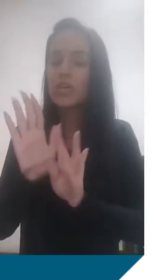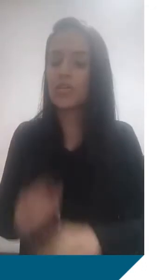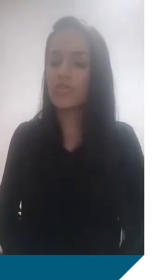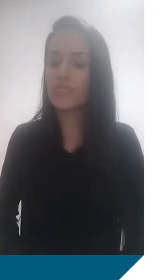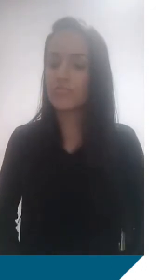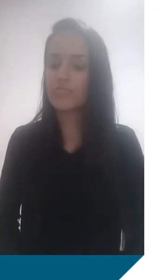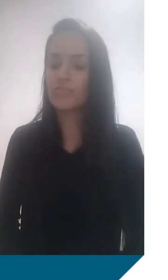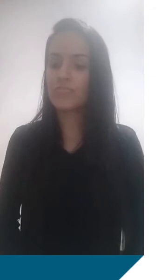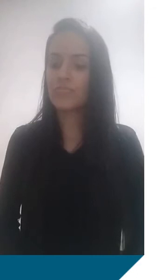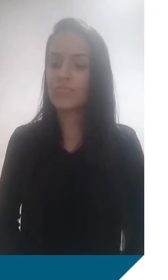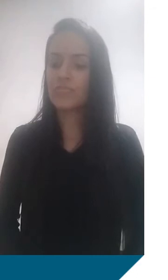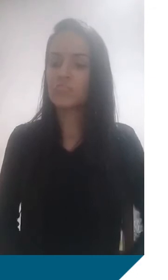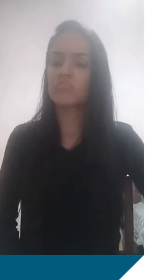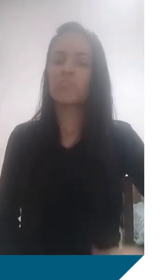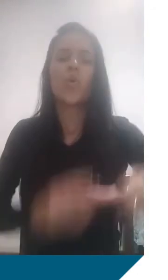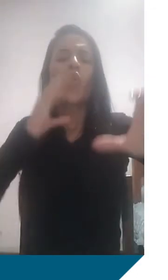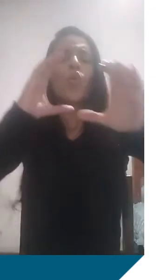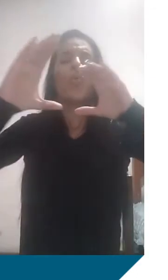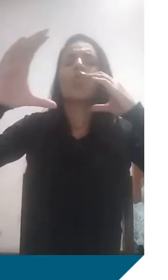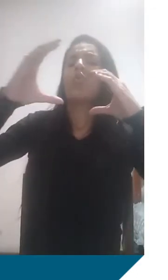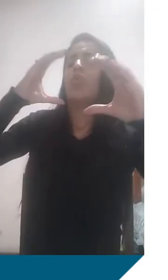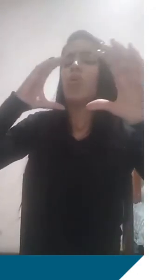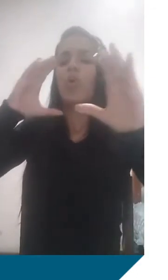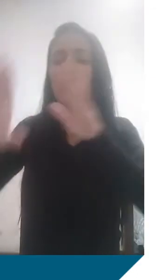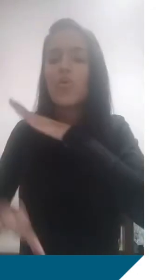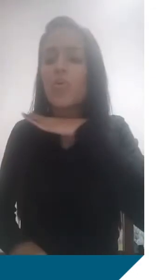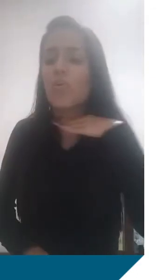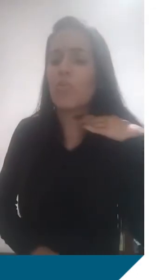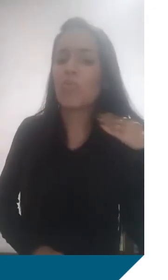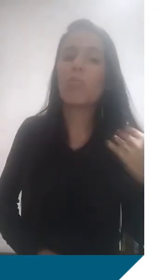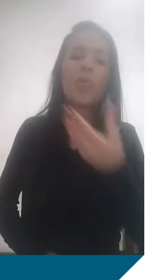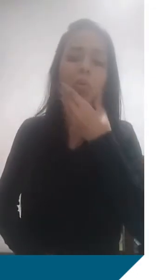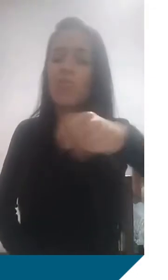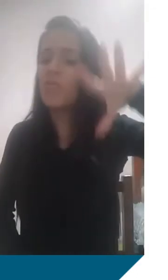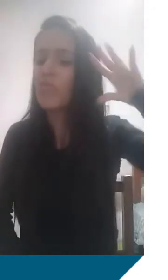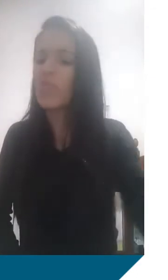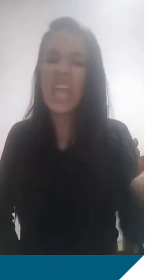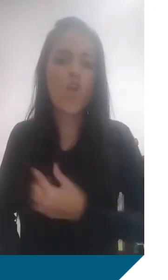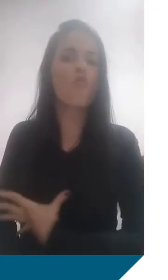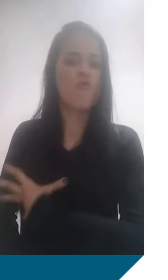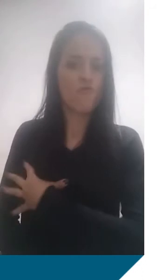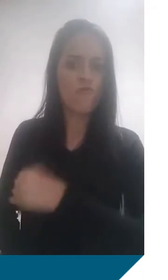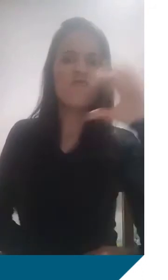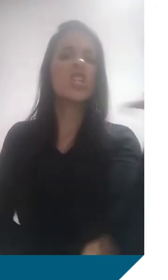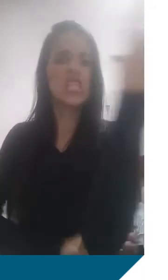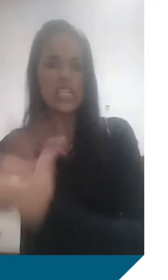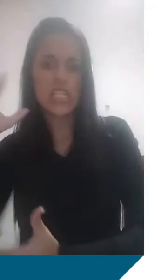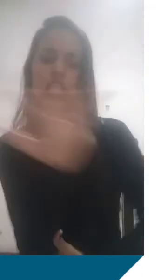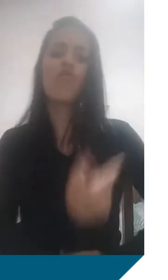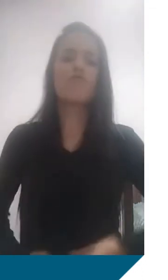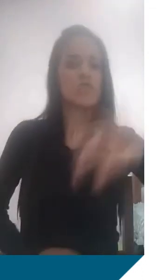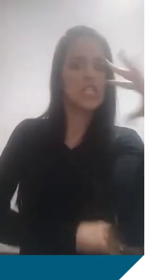diz, a primeira estrofe: Meu canto de morte, guerreiros, ouvi, sou filho das selvas, nas selvas